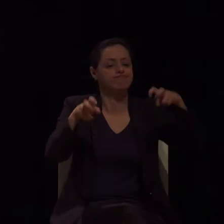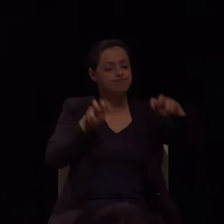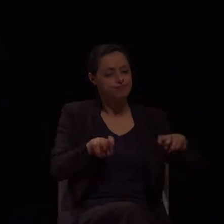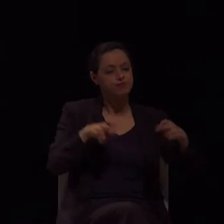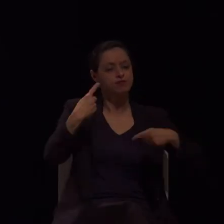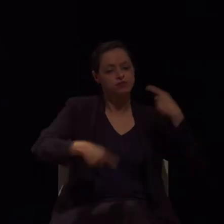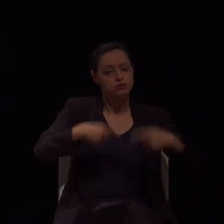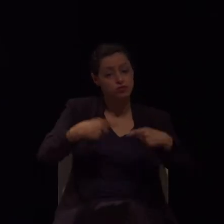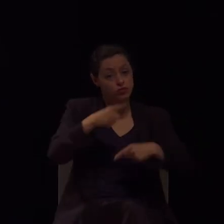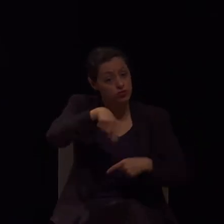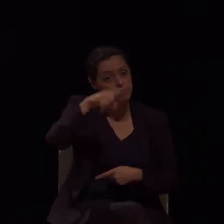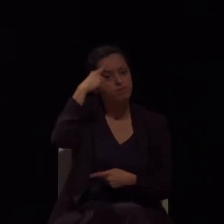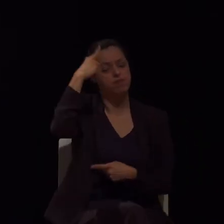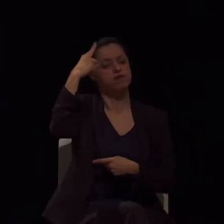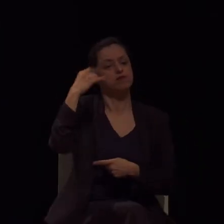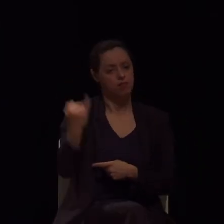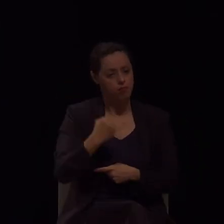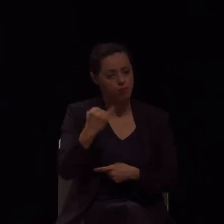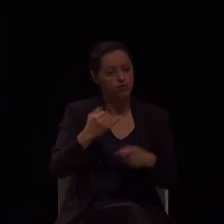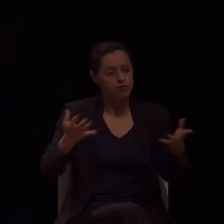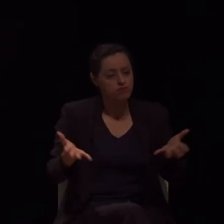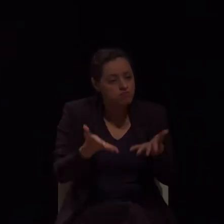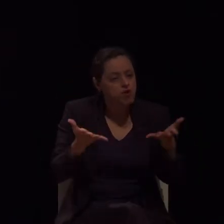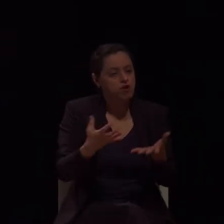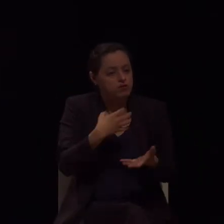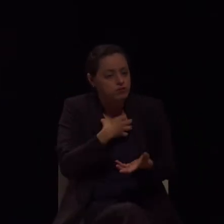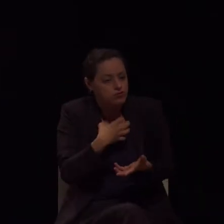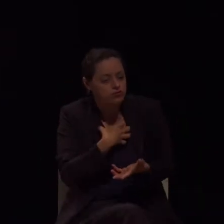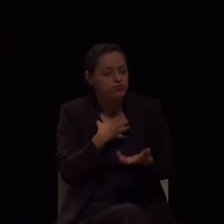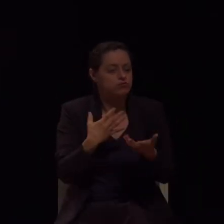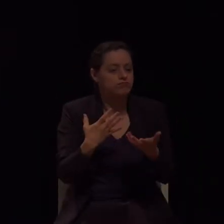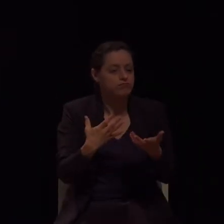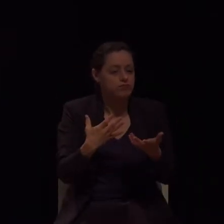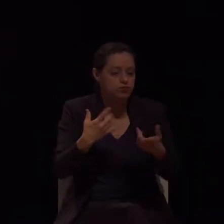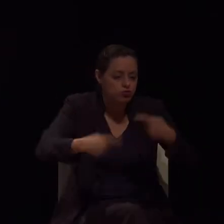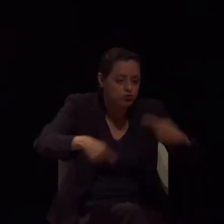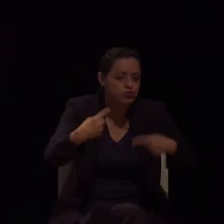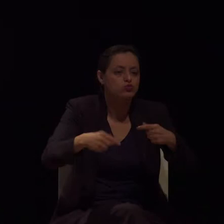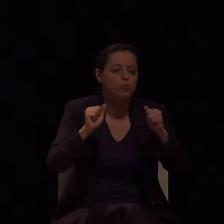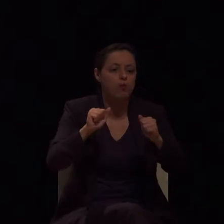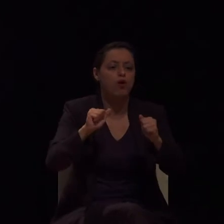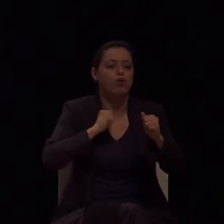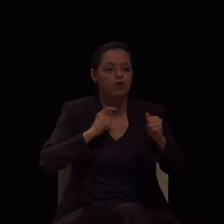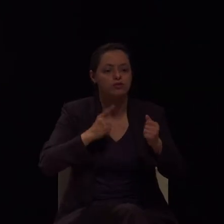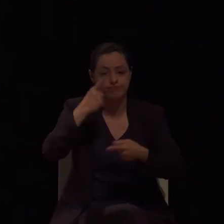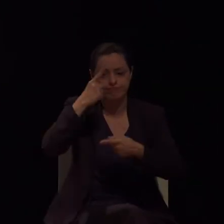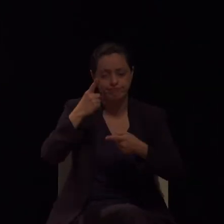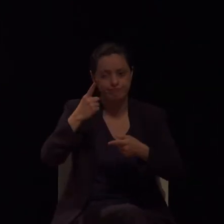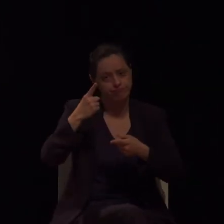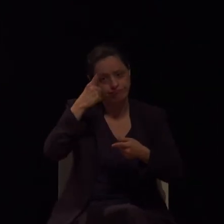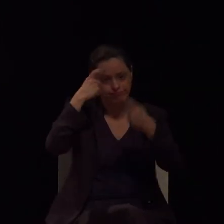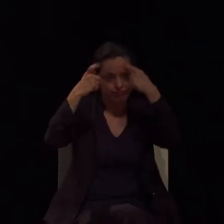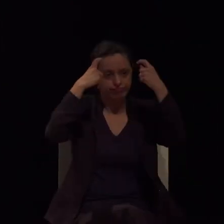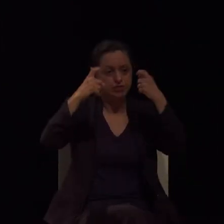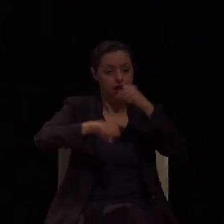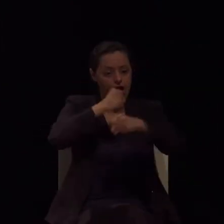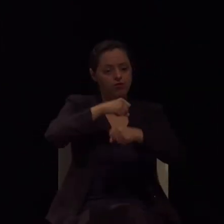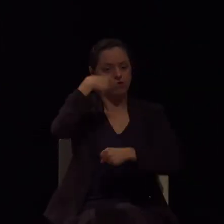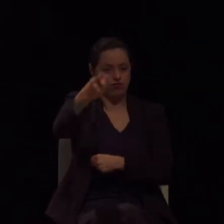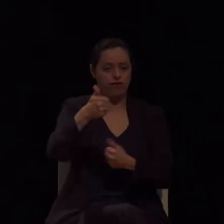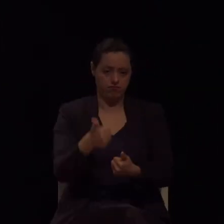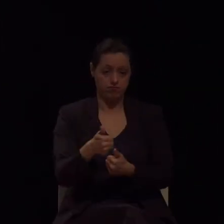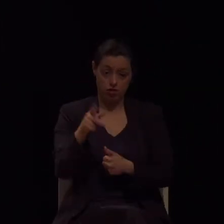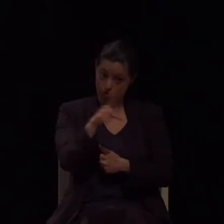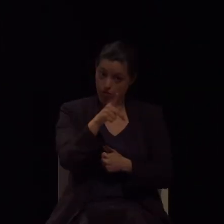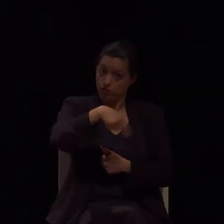e que modo se discute que modo de trazer a público a gente pode elaborar plano que tem por esse programa então tenta colocar os professores no lugar